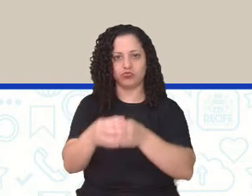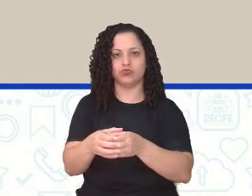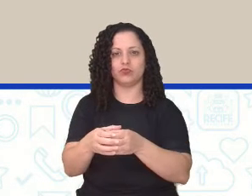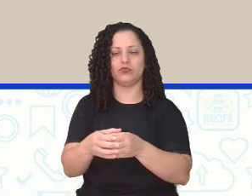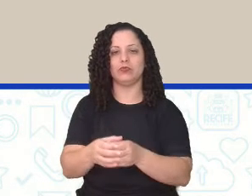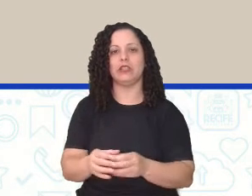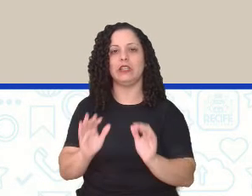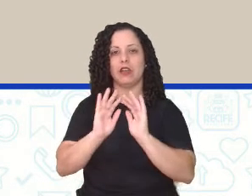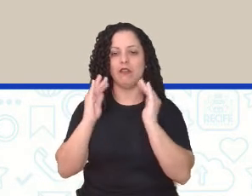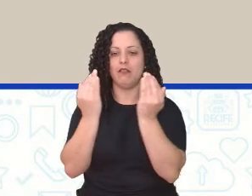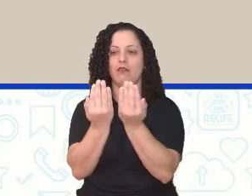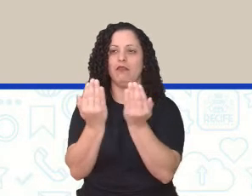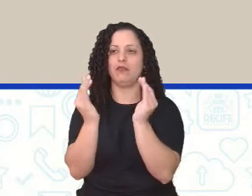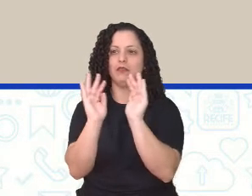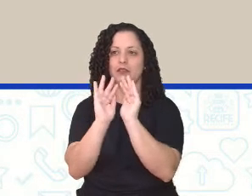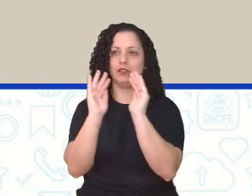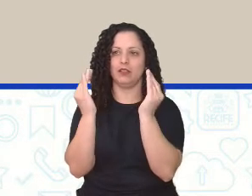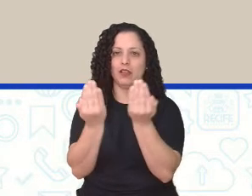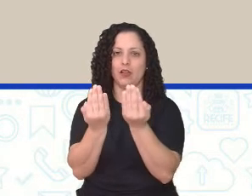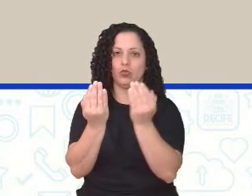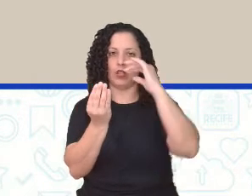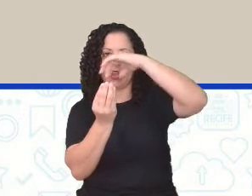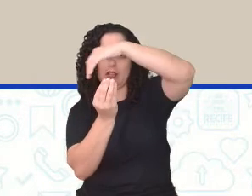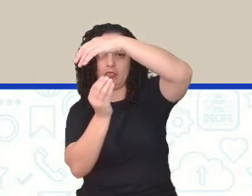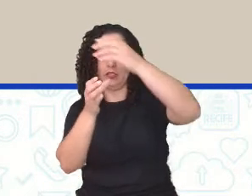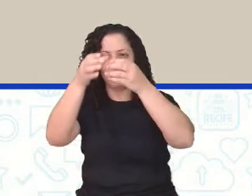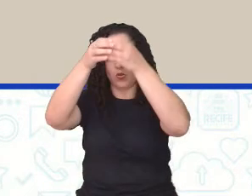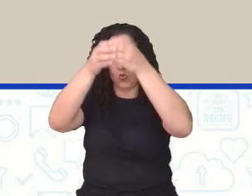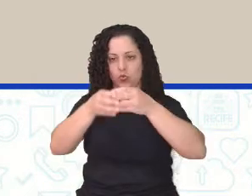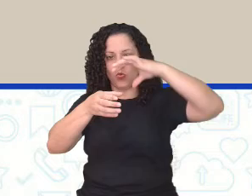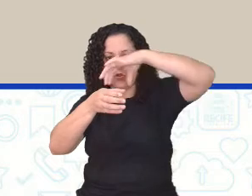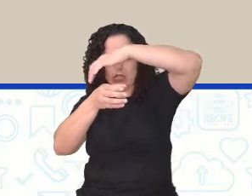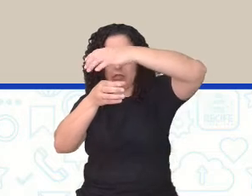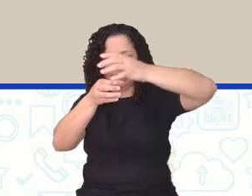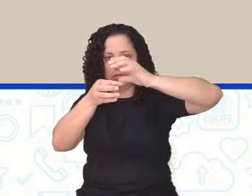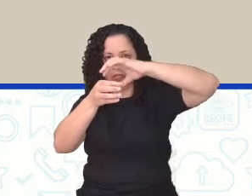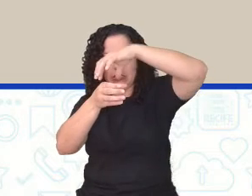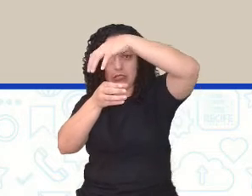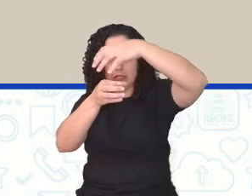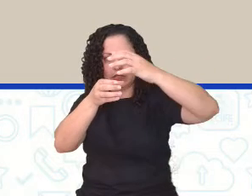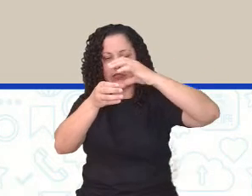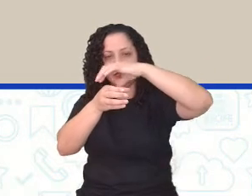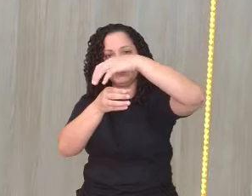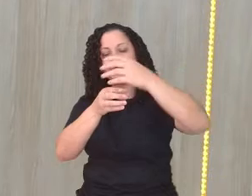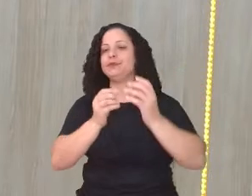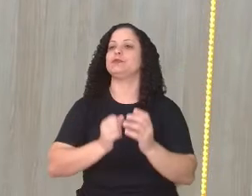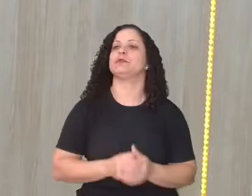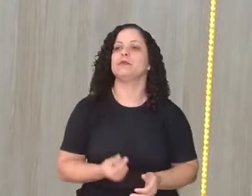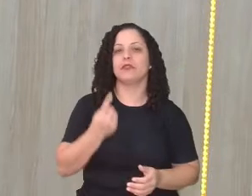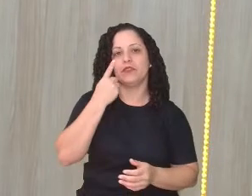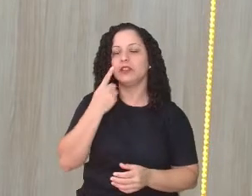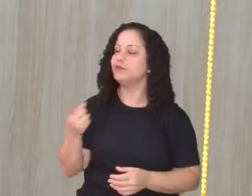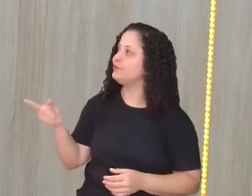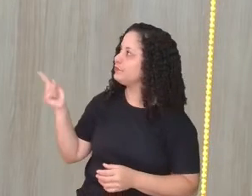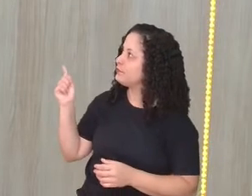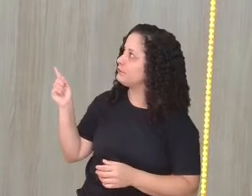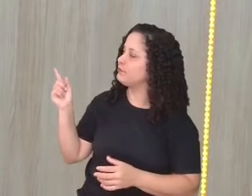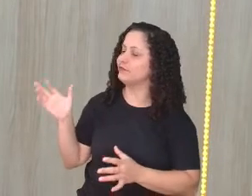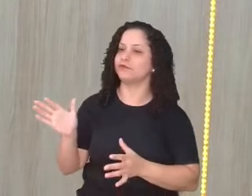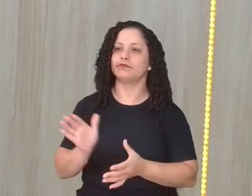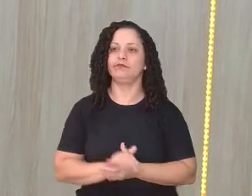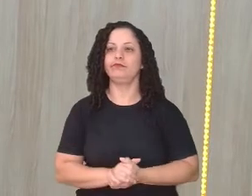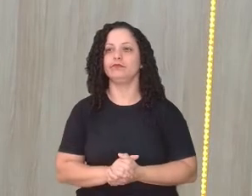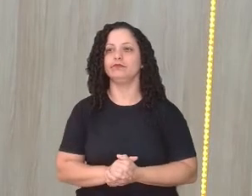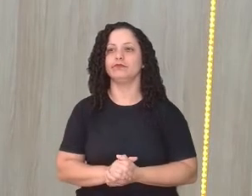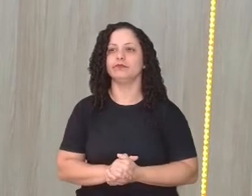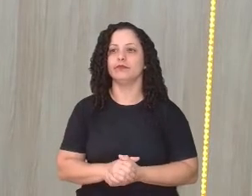suas extremidades vão formar a glande. Se você observar na imagem, eu vou querer aqui que o Cleitinho coloque aqui. Se dá